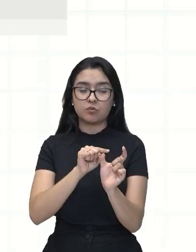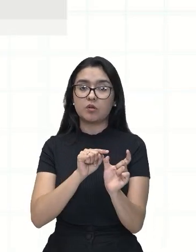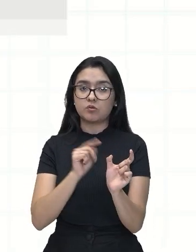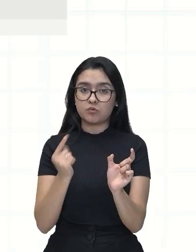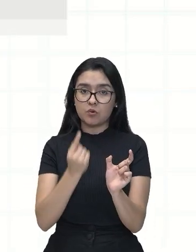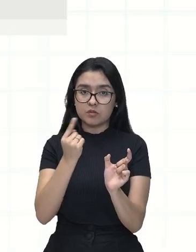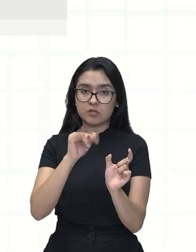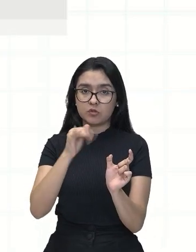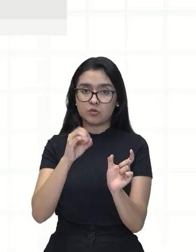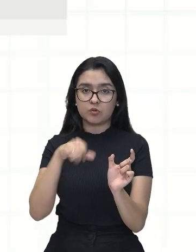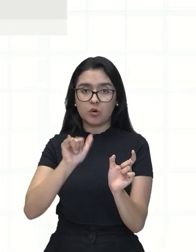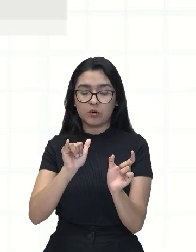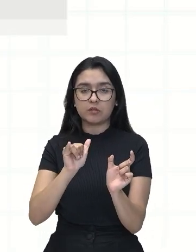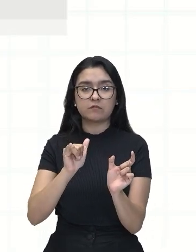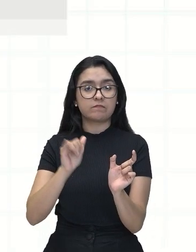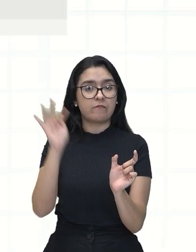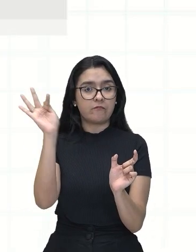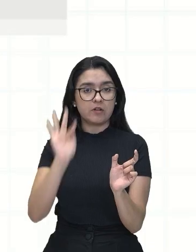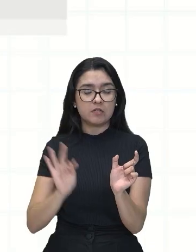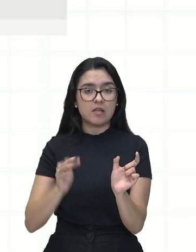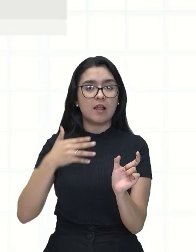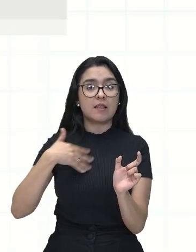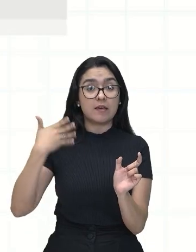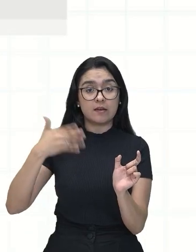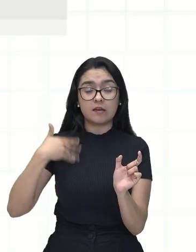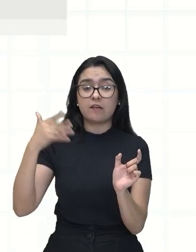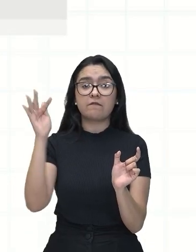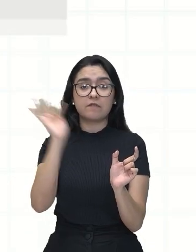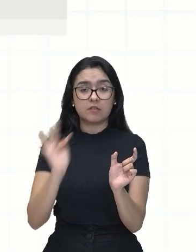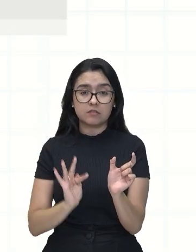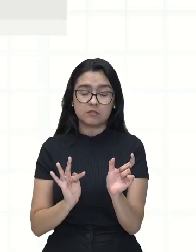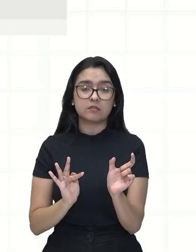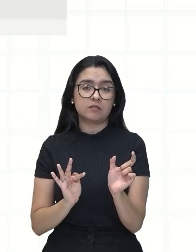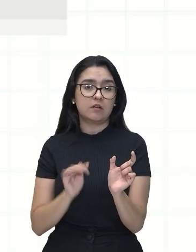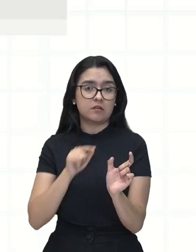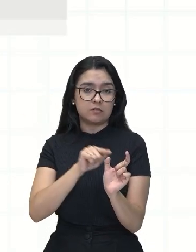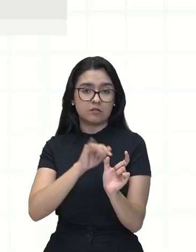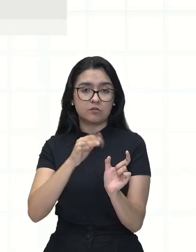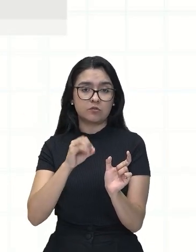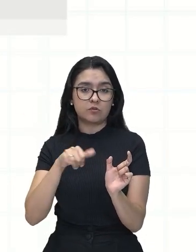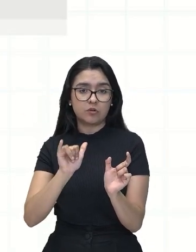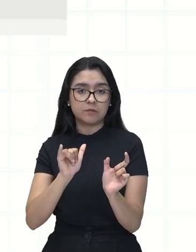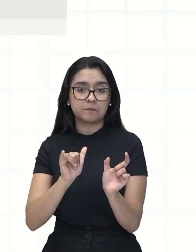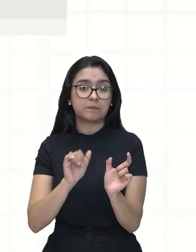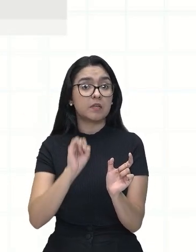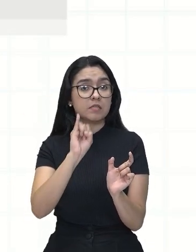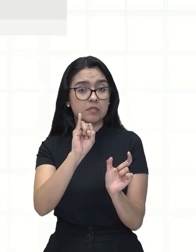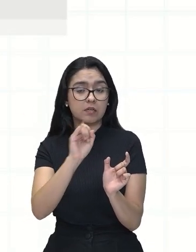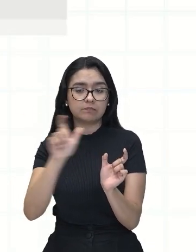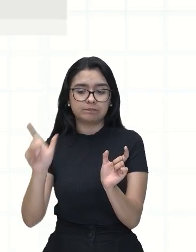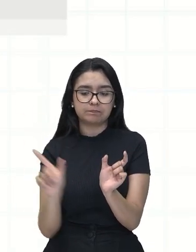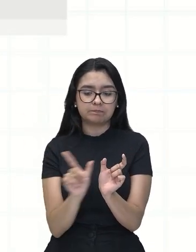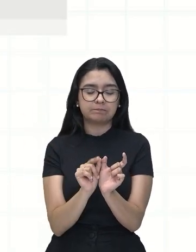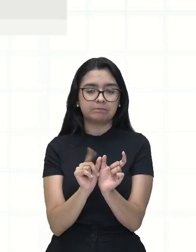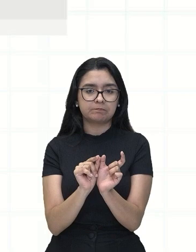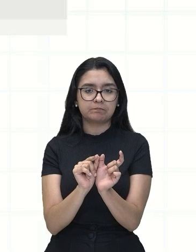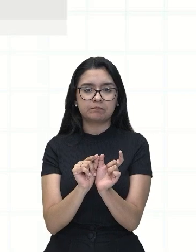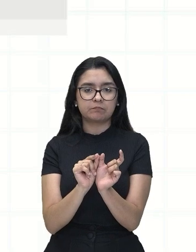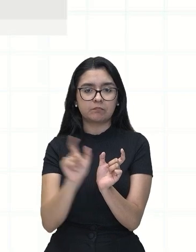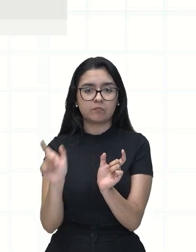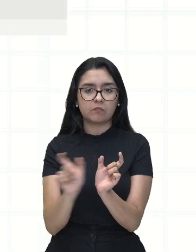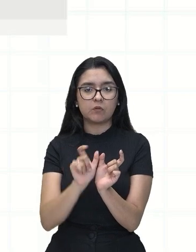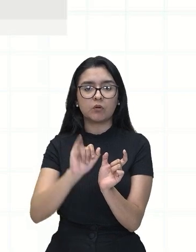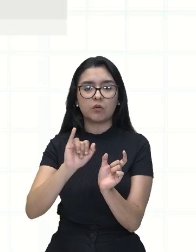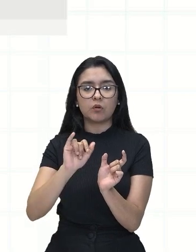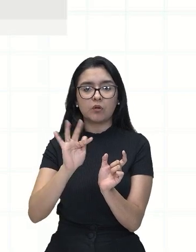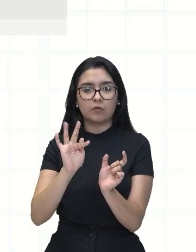Joy, joy significa alegria ou felicidade. E aí, eu acrescentei aqui o